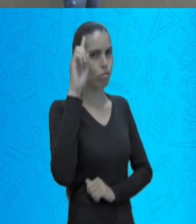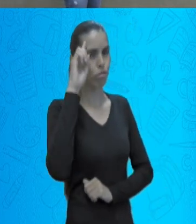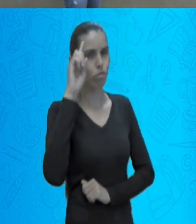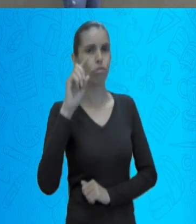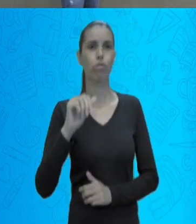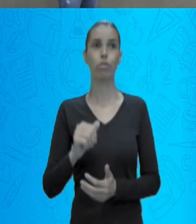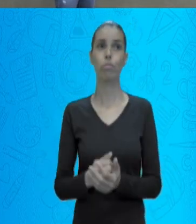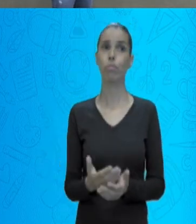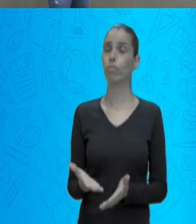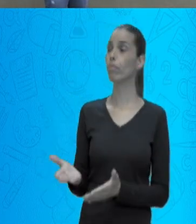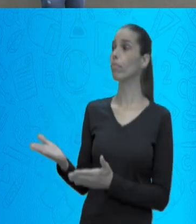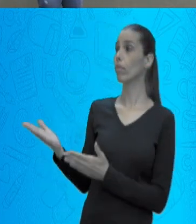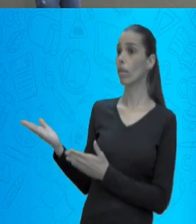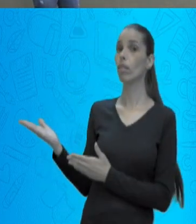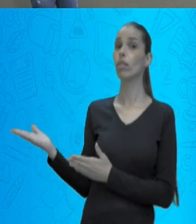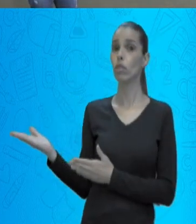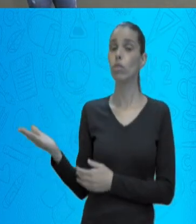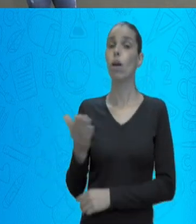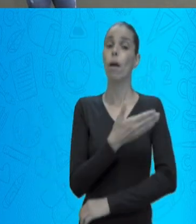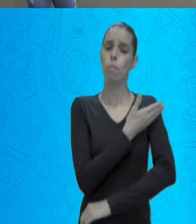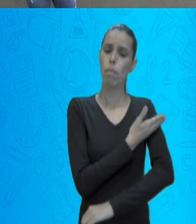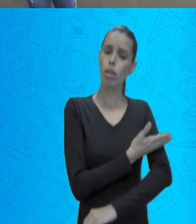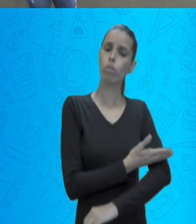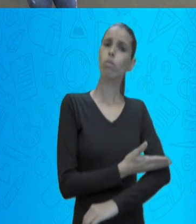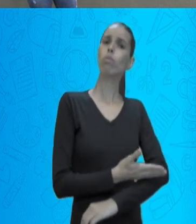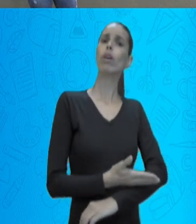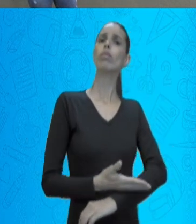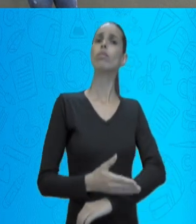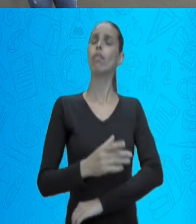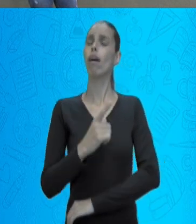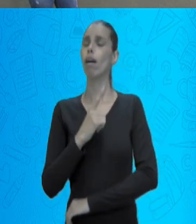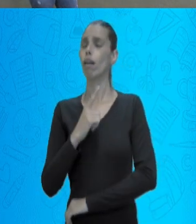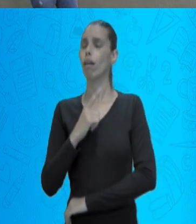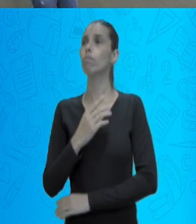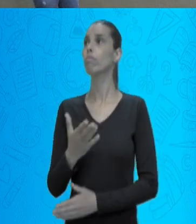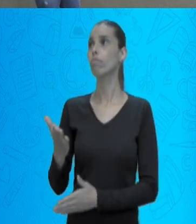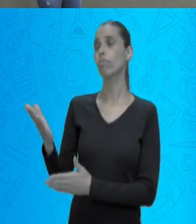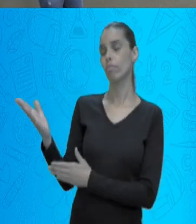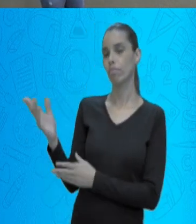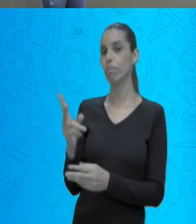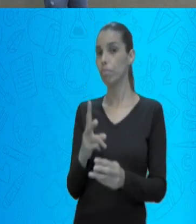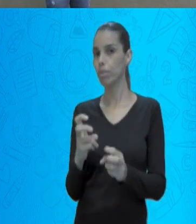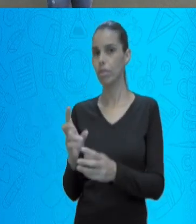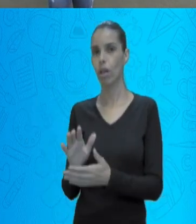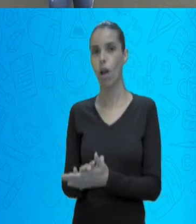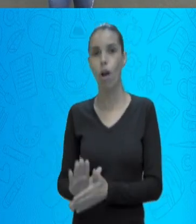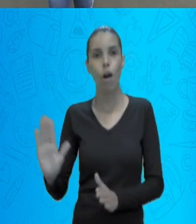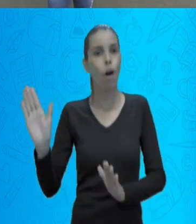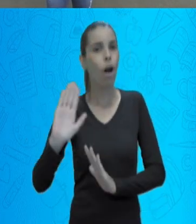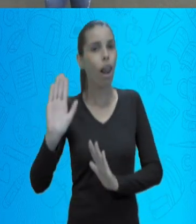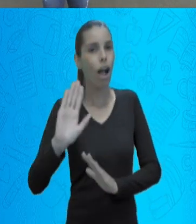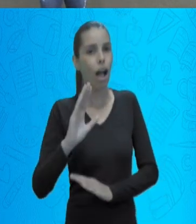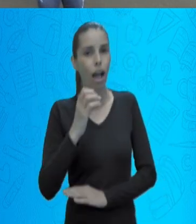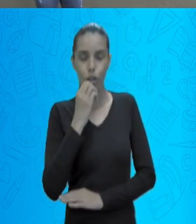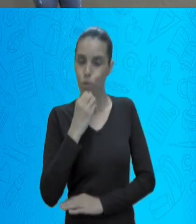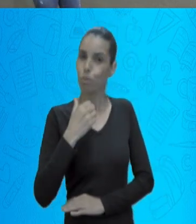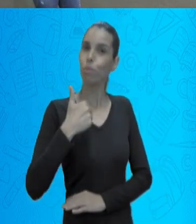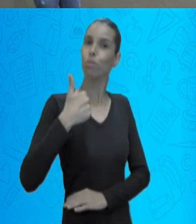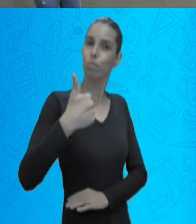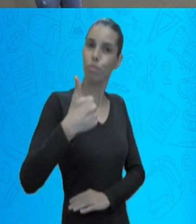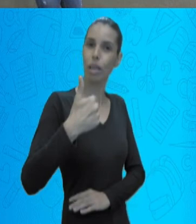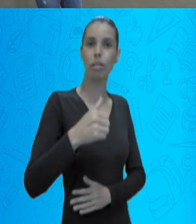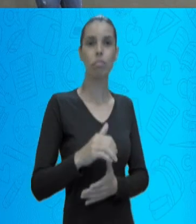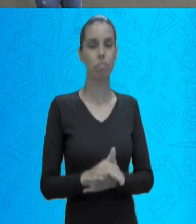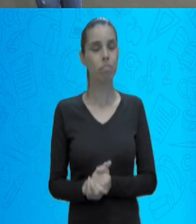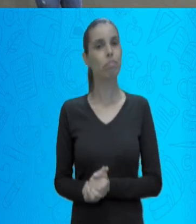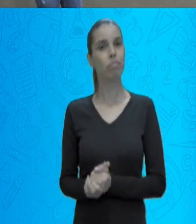são formas educadas de tratarmos as outras pessoas. Vamos ver. Olá, tudo bem? Olha lá o